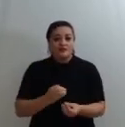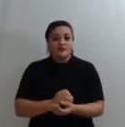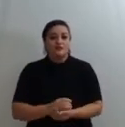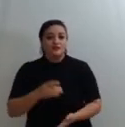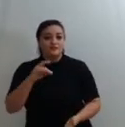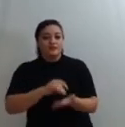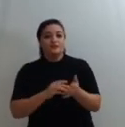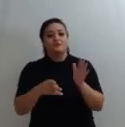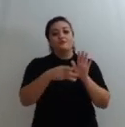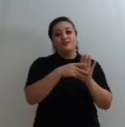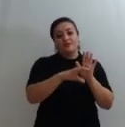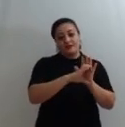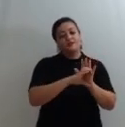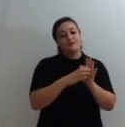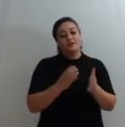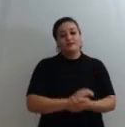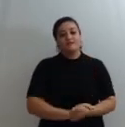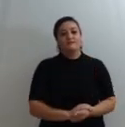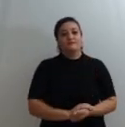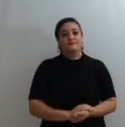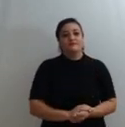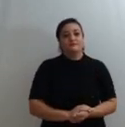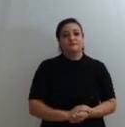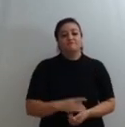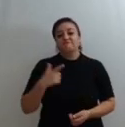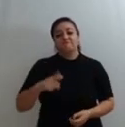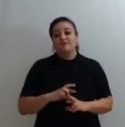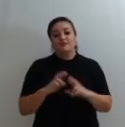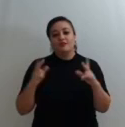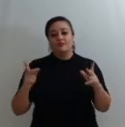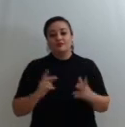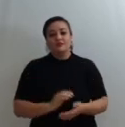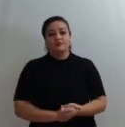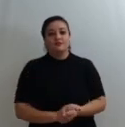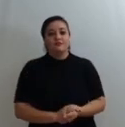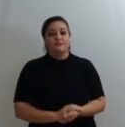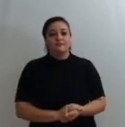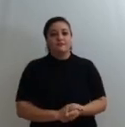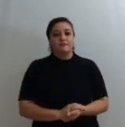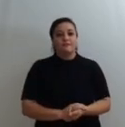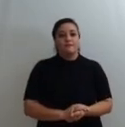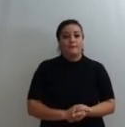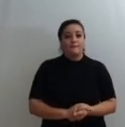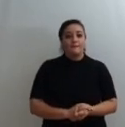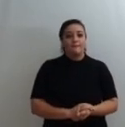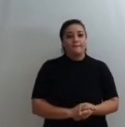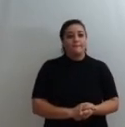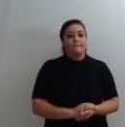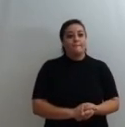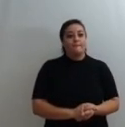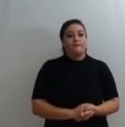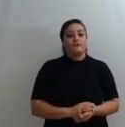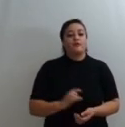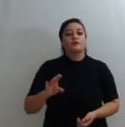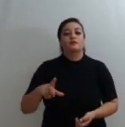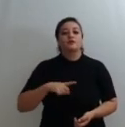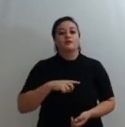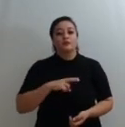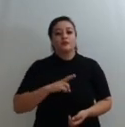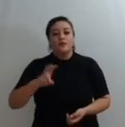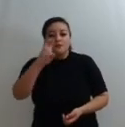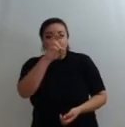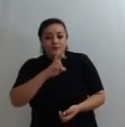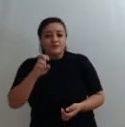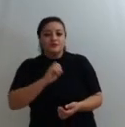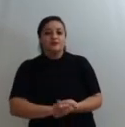cautelares. Eu acho que não há divergência. Pois não. Eu só fiz uma observação que eu tenho sempre